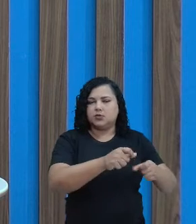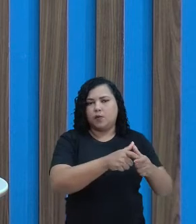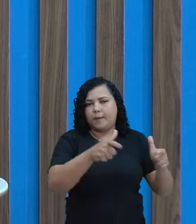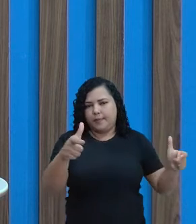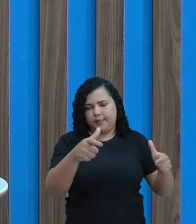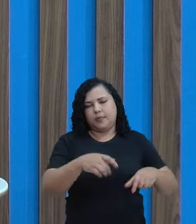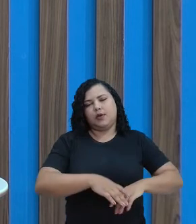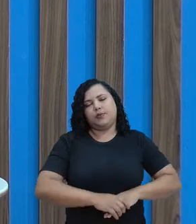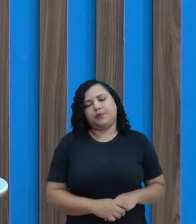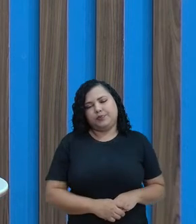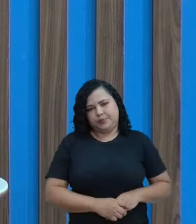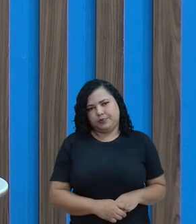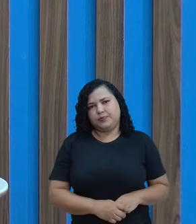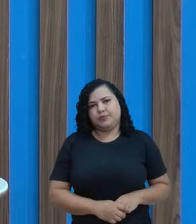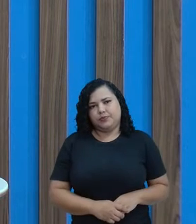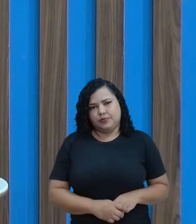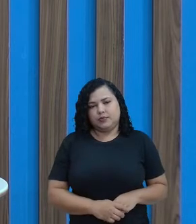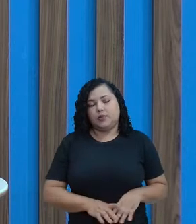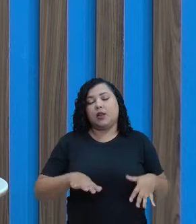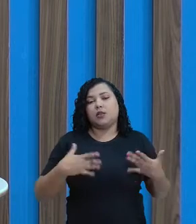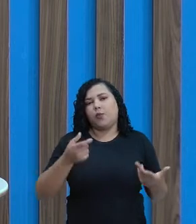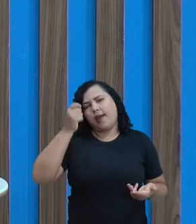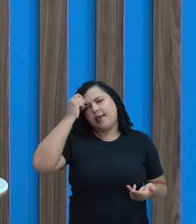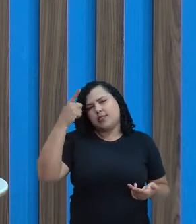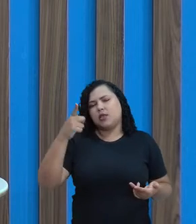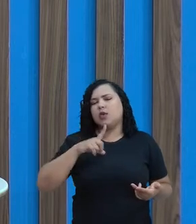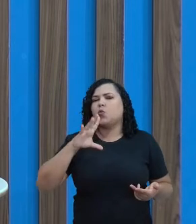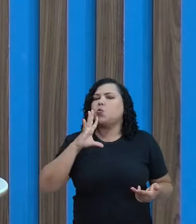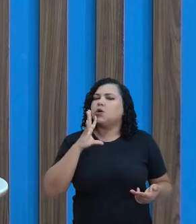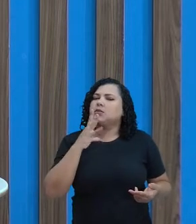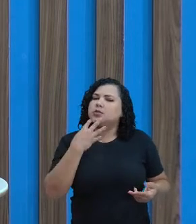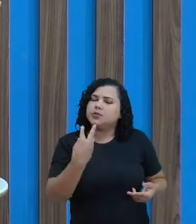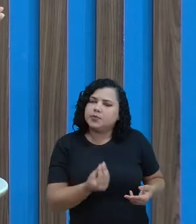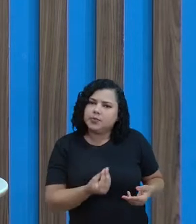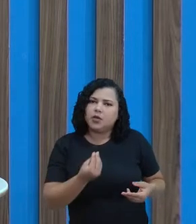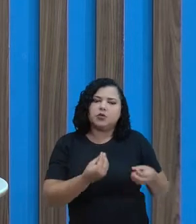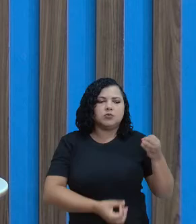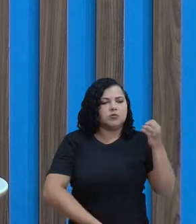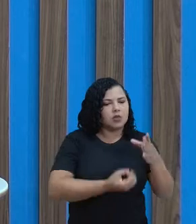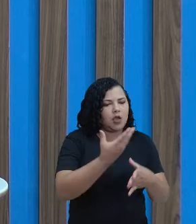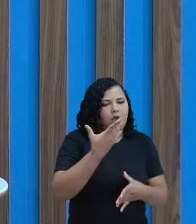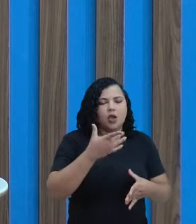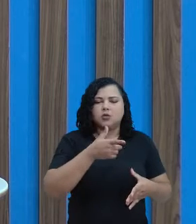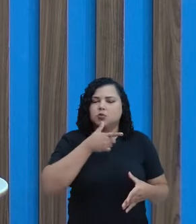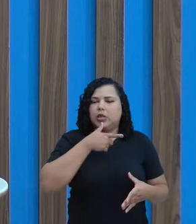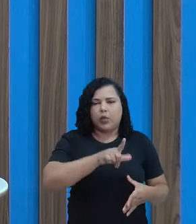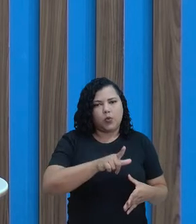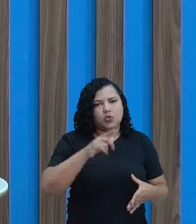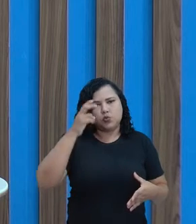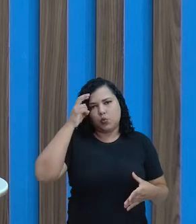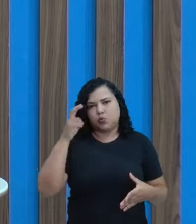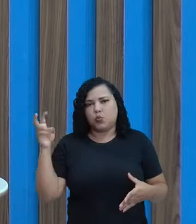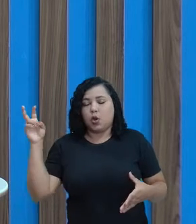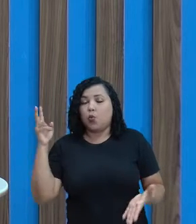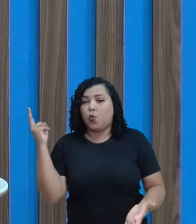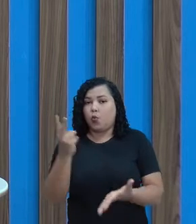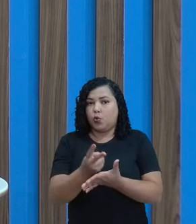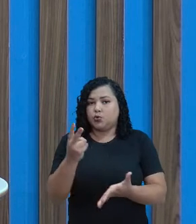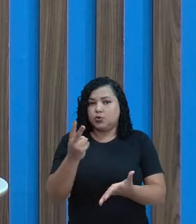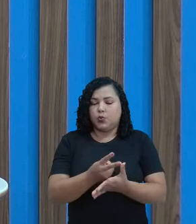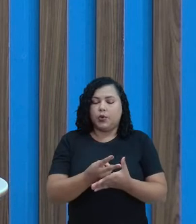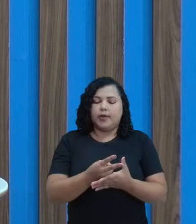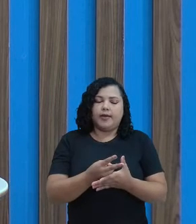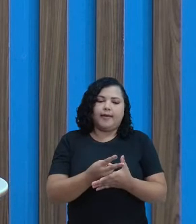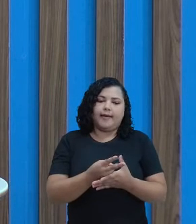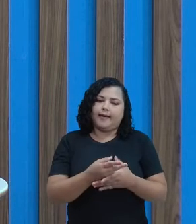se diminuindo, né? Então, a ideia é que todo conhecimento produzido, seja ele linguístico, seja ele cultural, permaneça independente dos